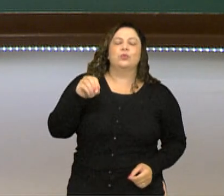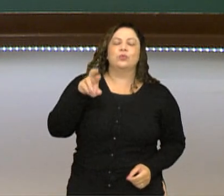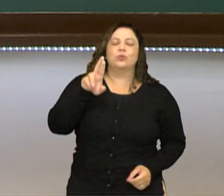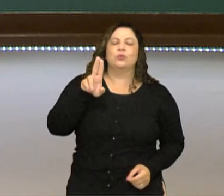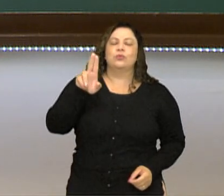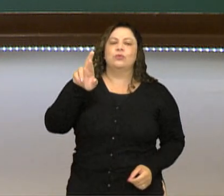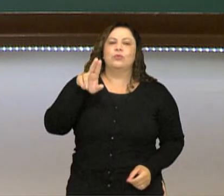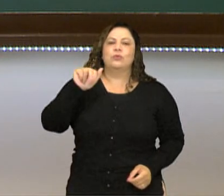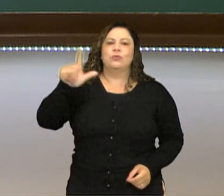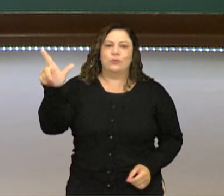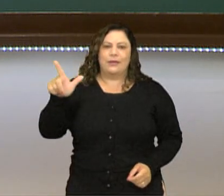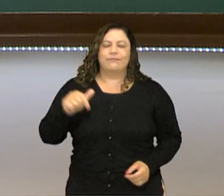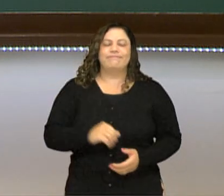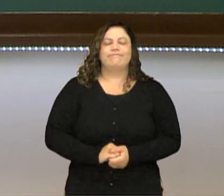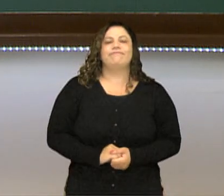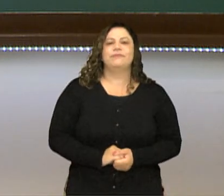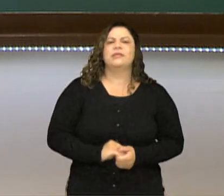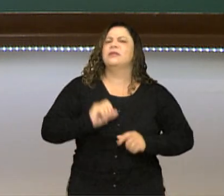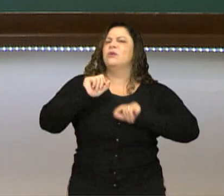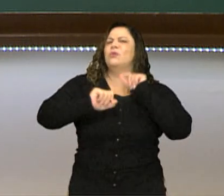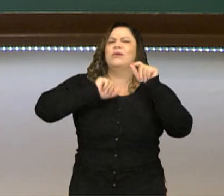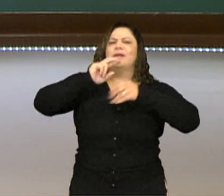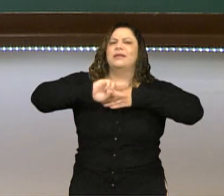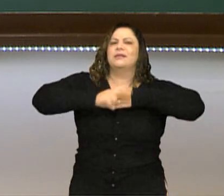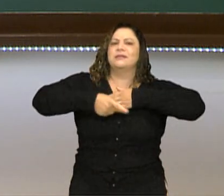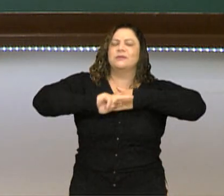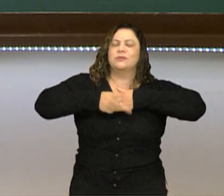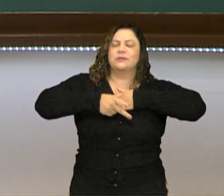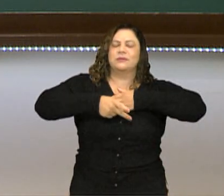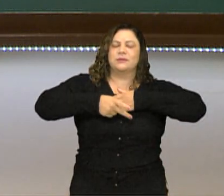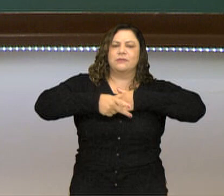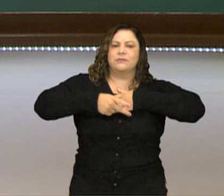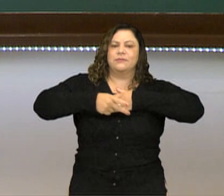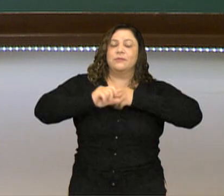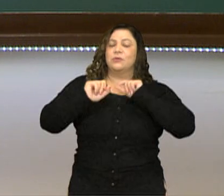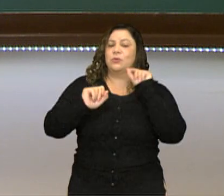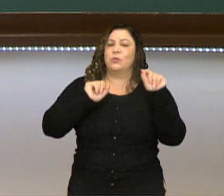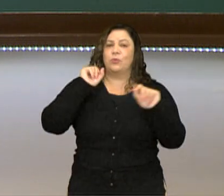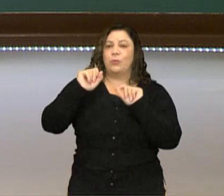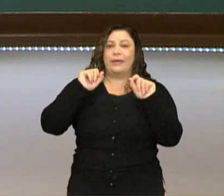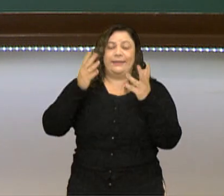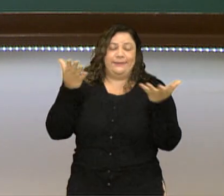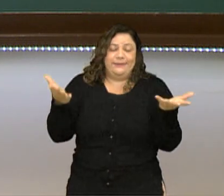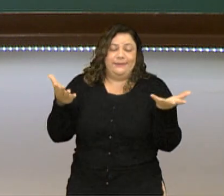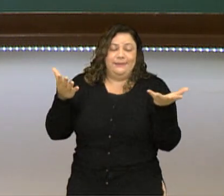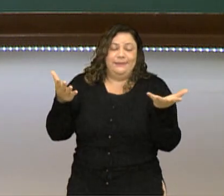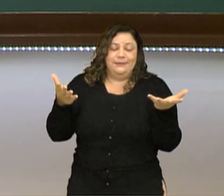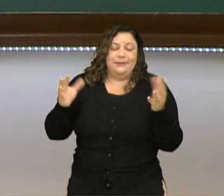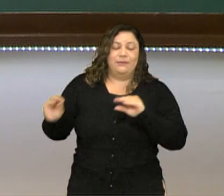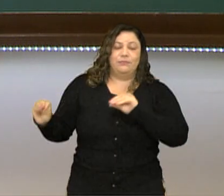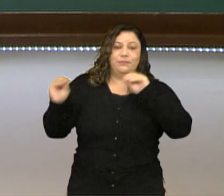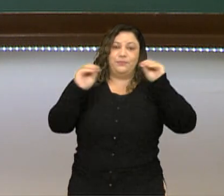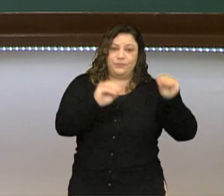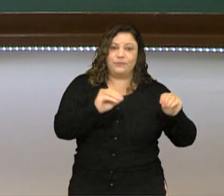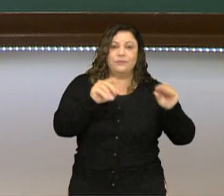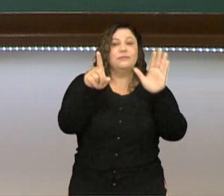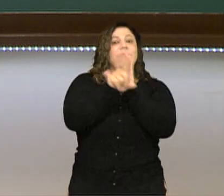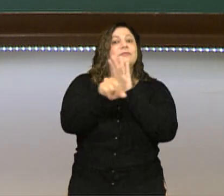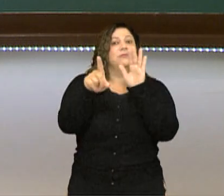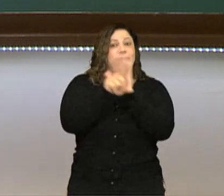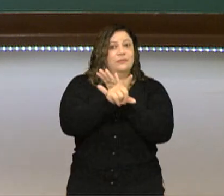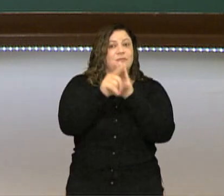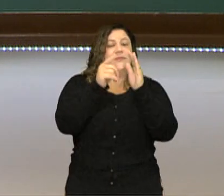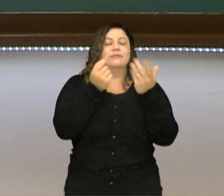que consequências nós vamos ter para o espaço rural com o êxodo rural? Essa era a pergunta que a gente